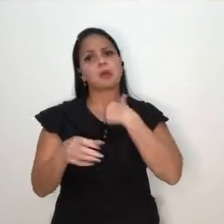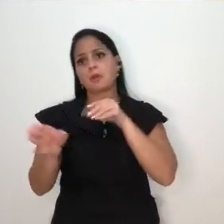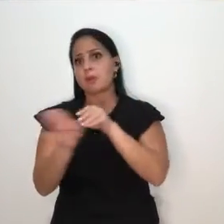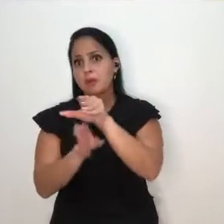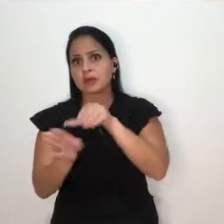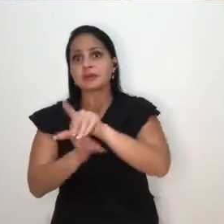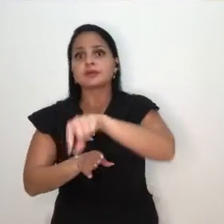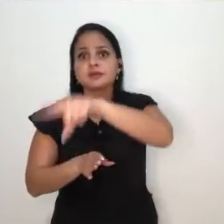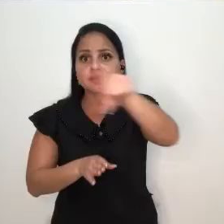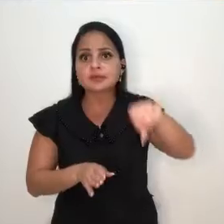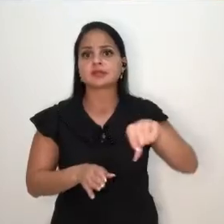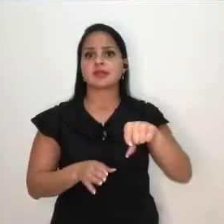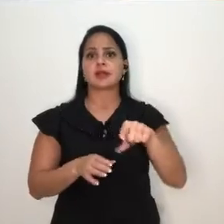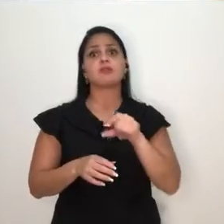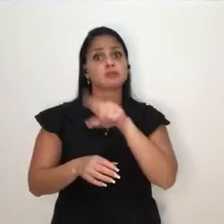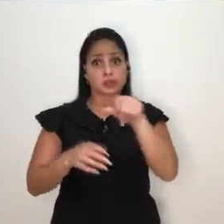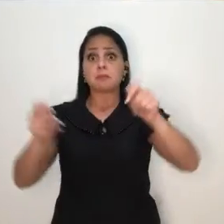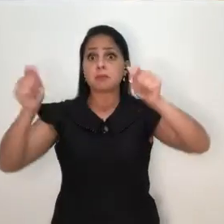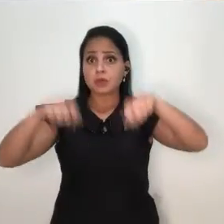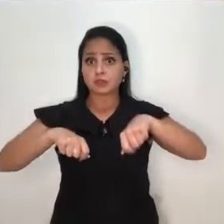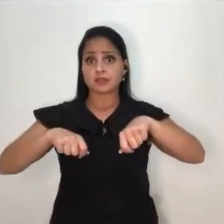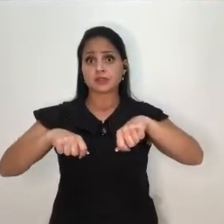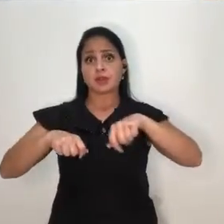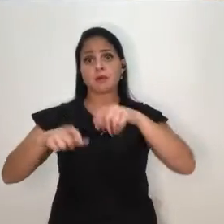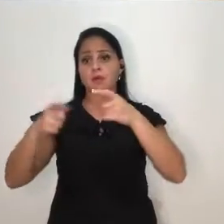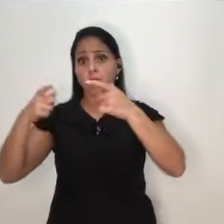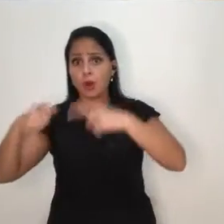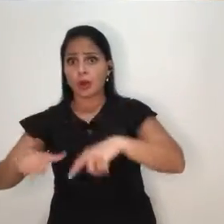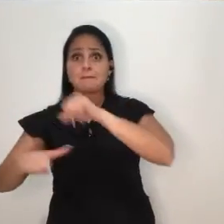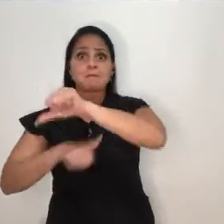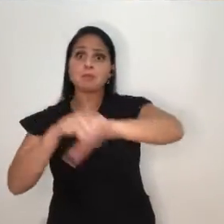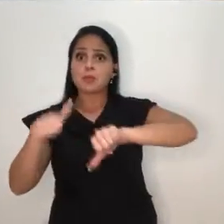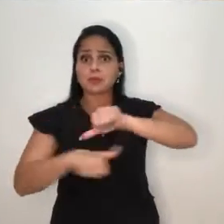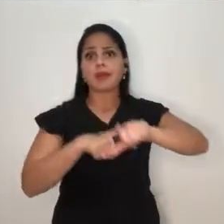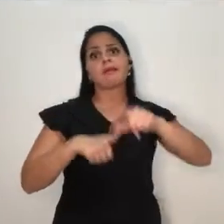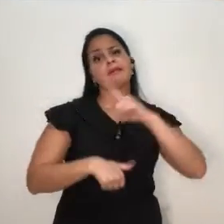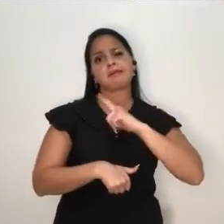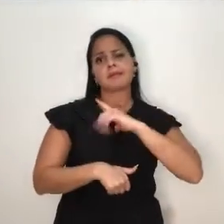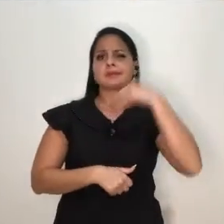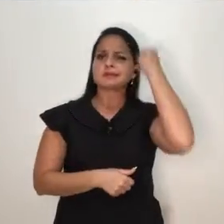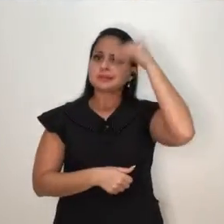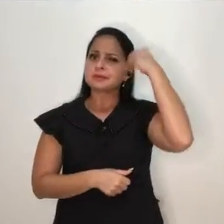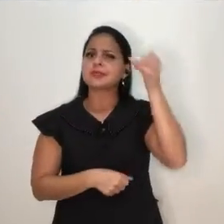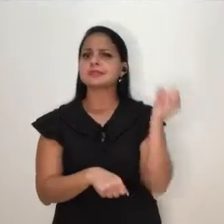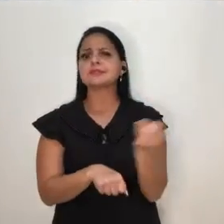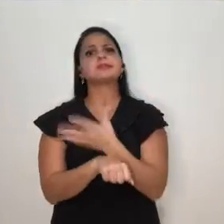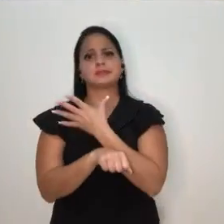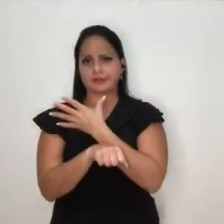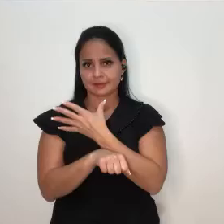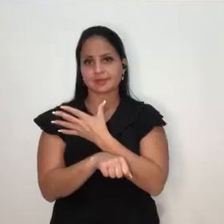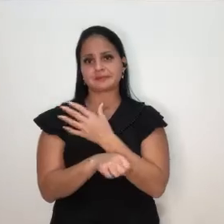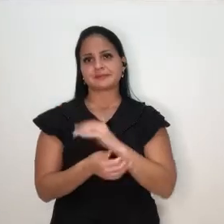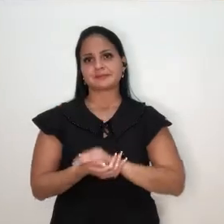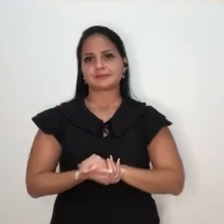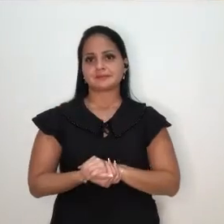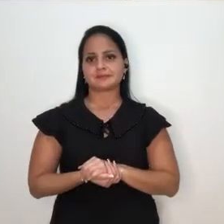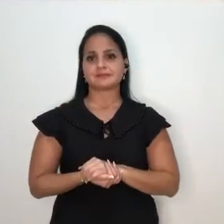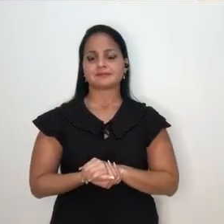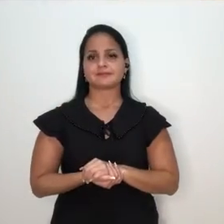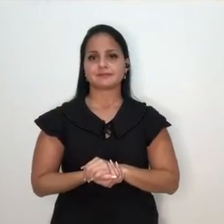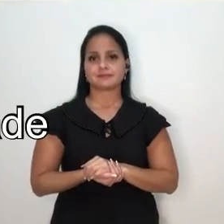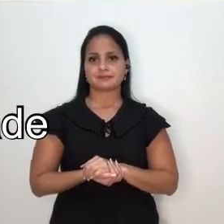mundo você sair do lugar que você tá para ir para um lugar novo, conhecer gente nova, ter experiências novas. E é